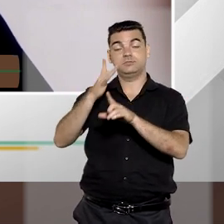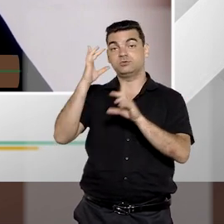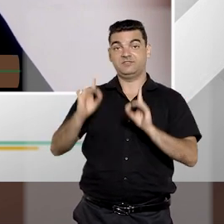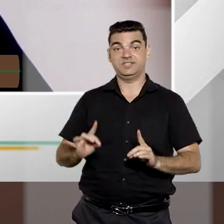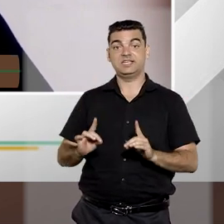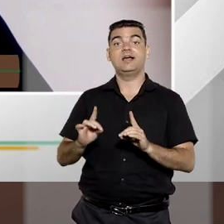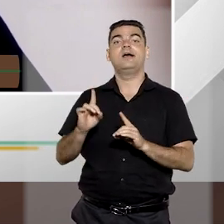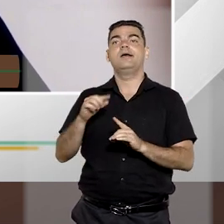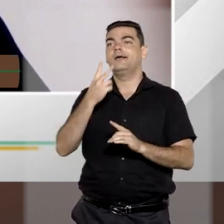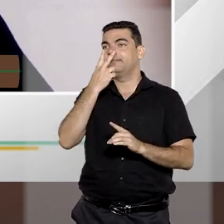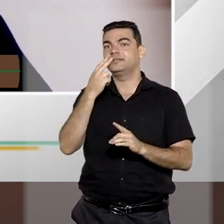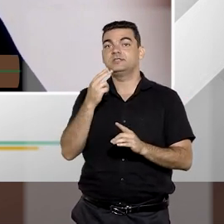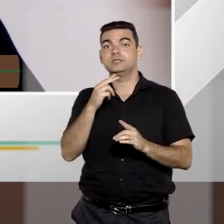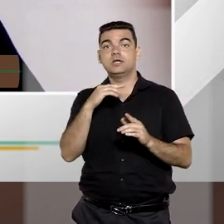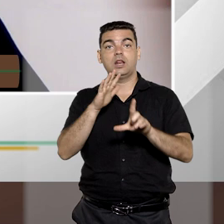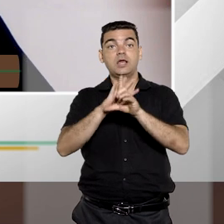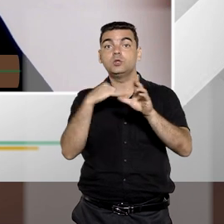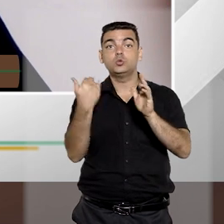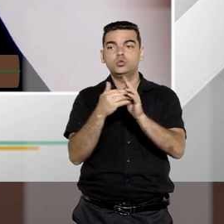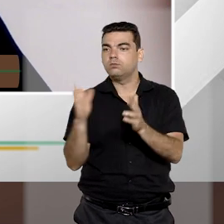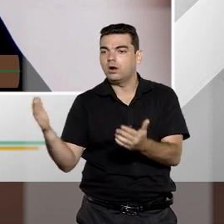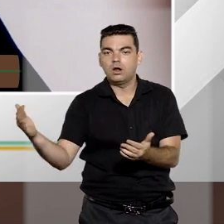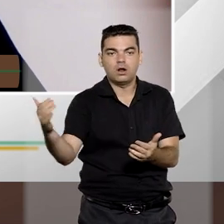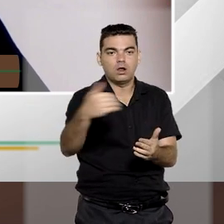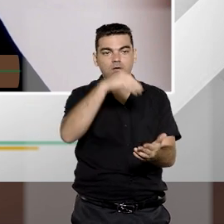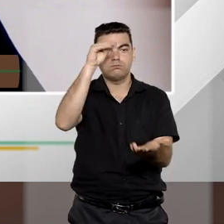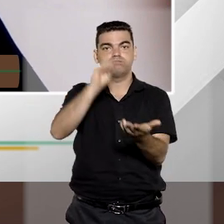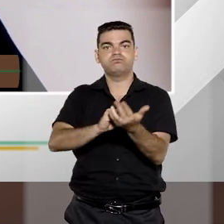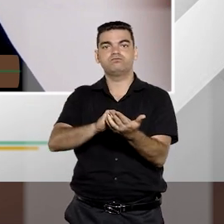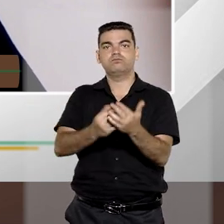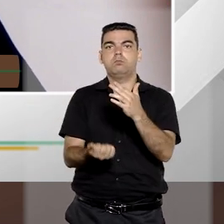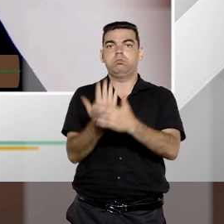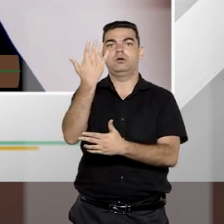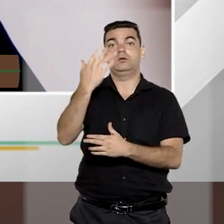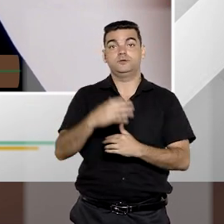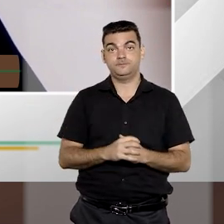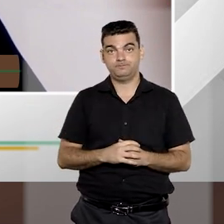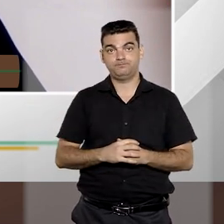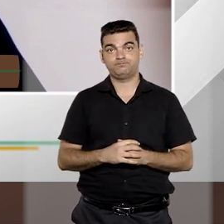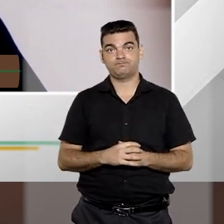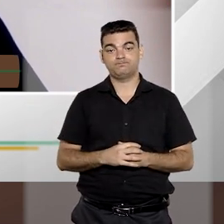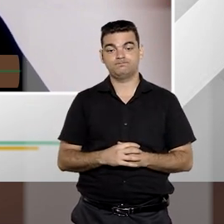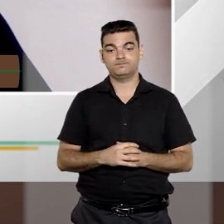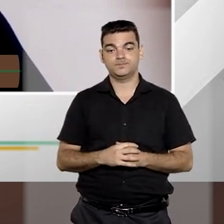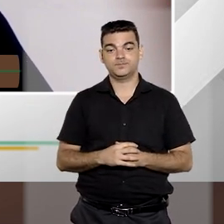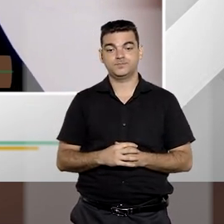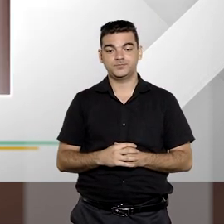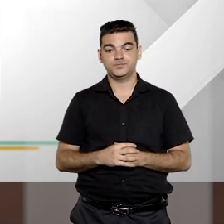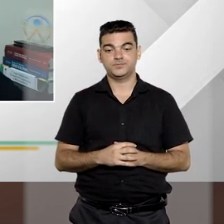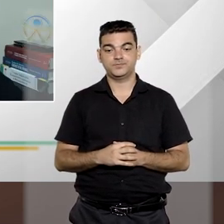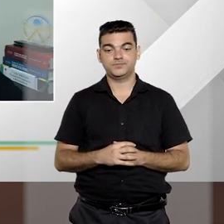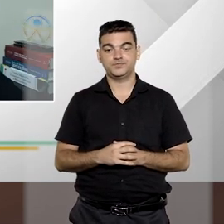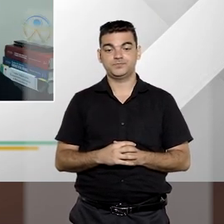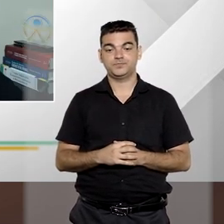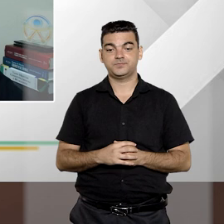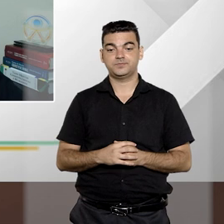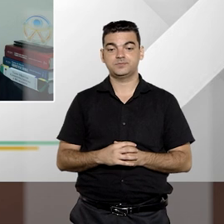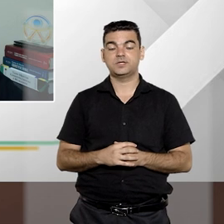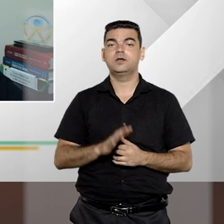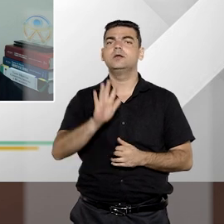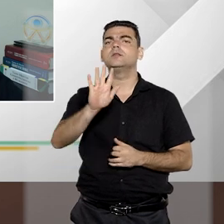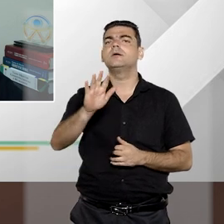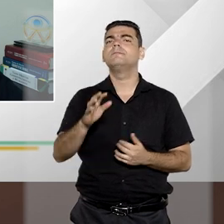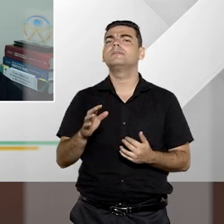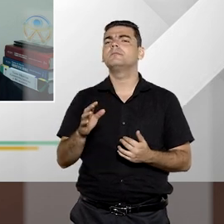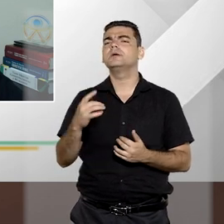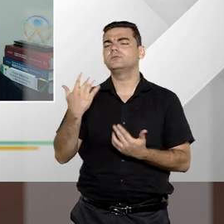como um compilado mesmo de ampliação dos direitos e garantias das pessoas com deficiência. E à luz